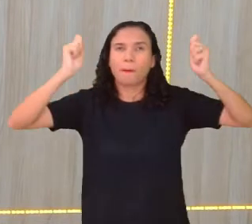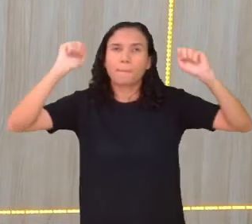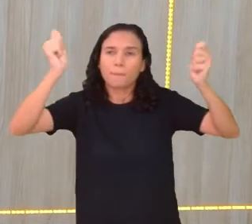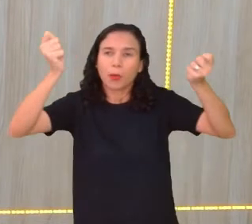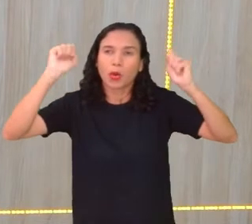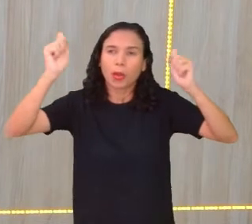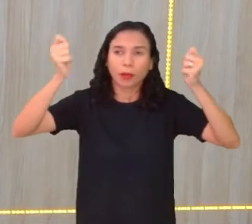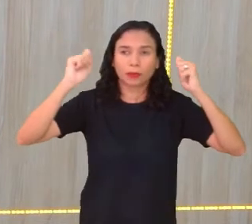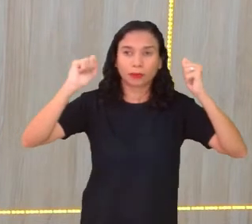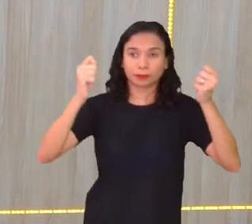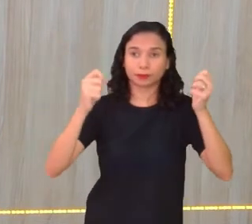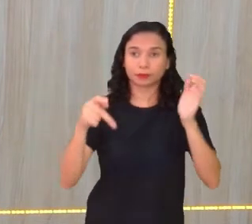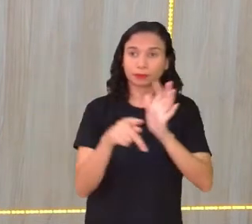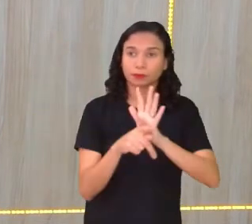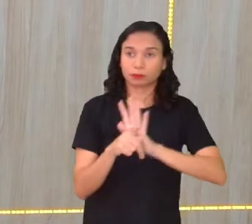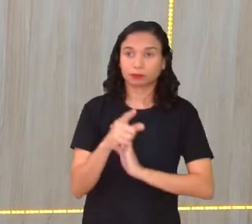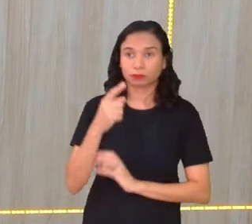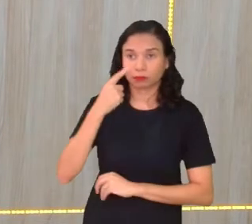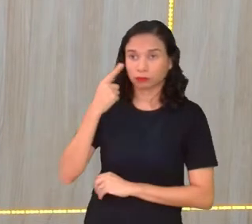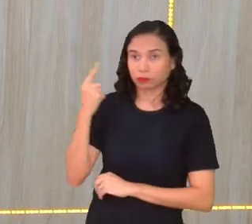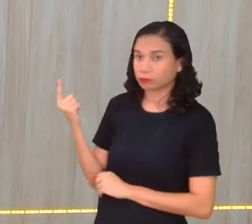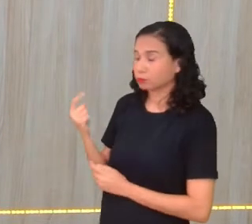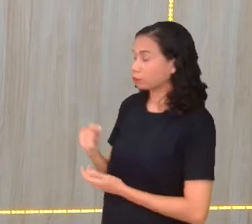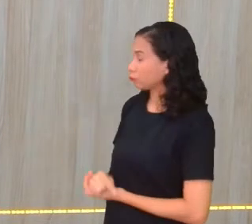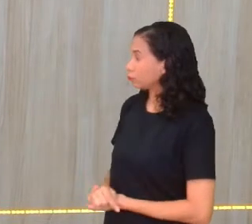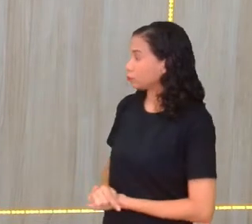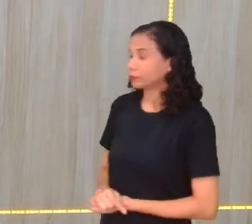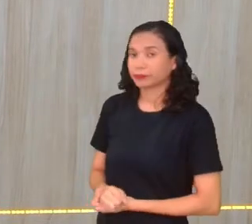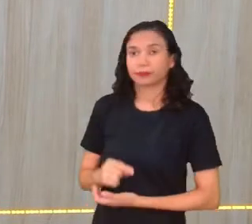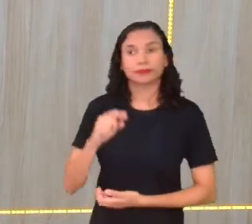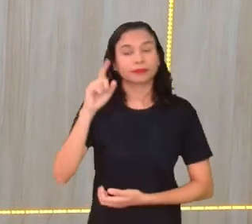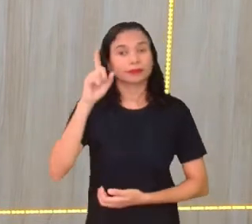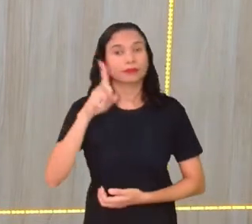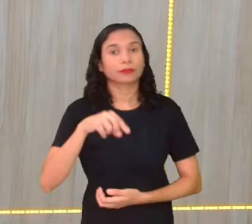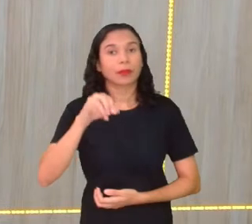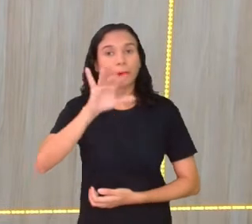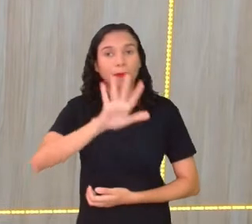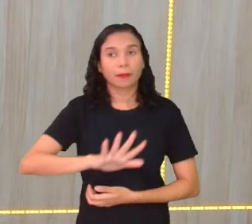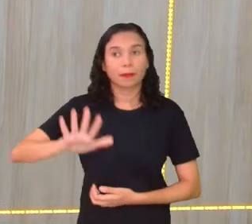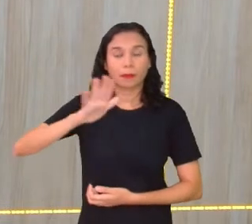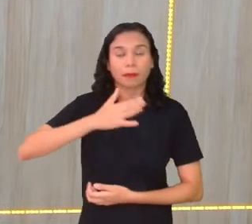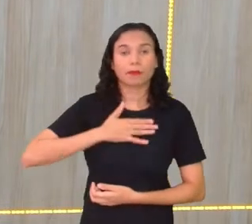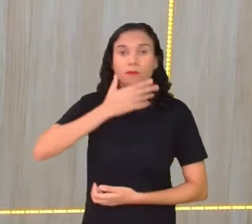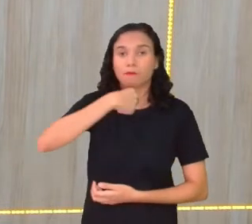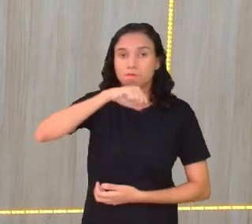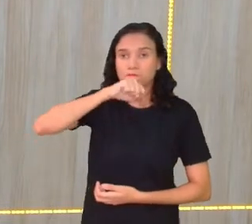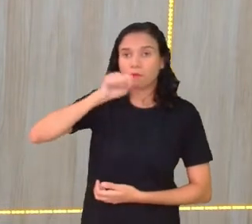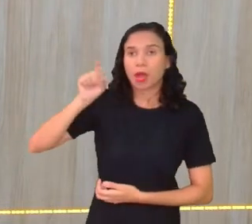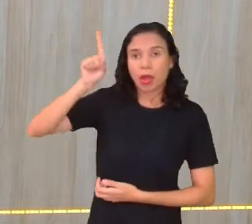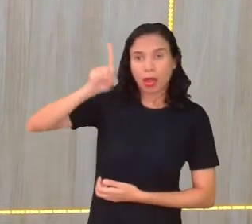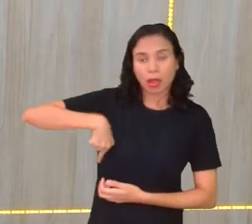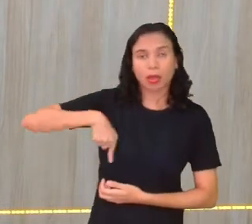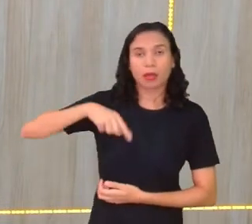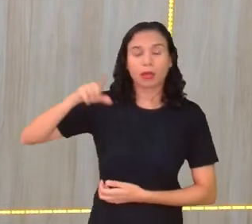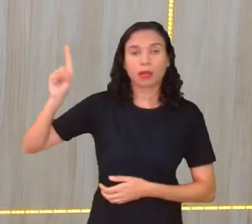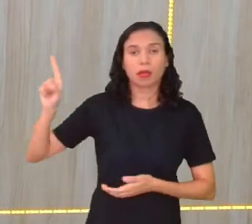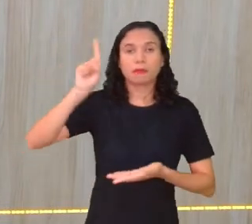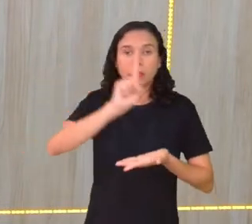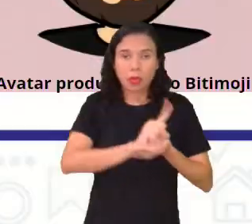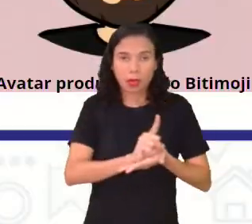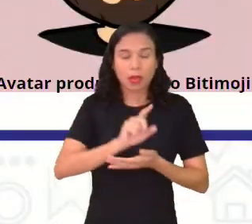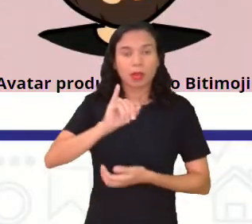né? Então, aqui, ó, a gente tem uma outra imagem. My dad is an